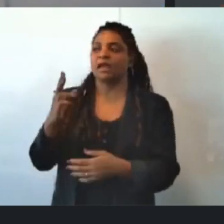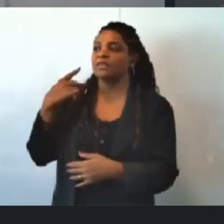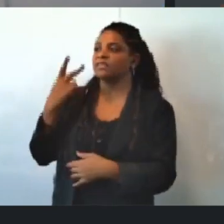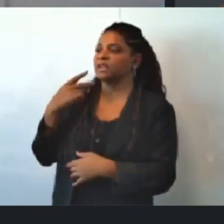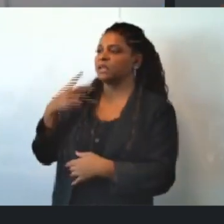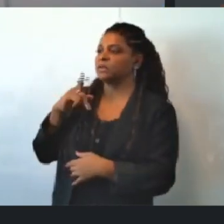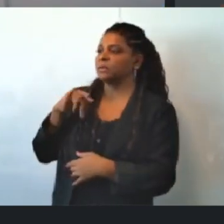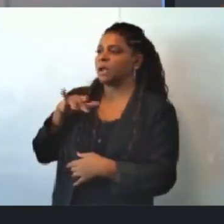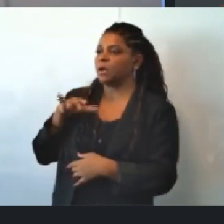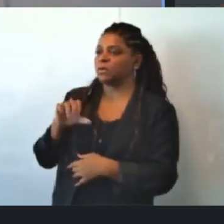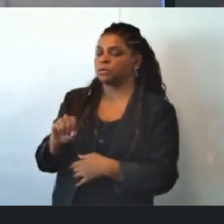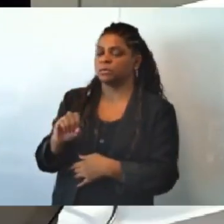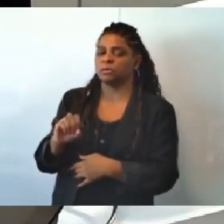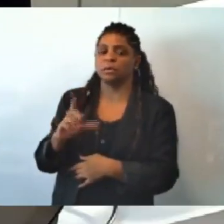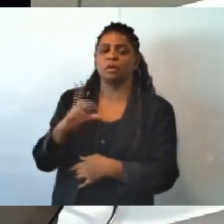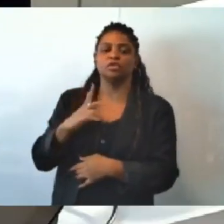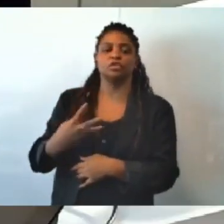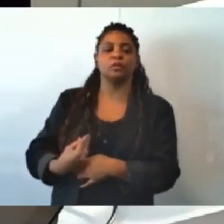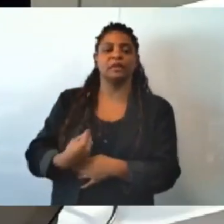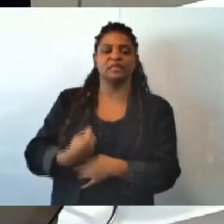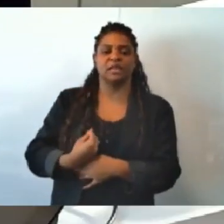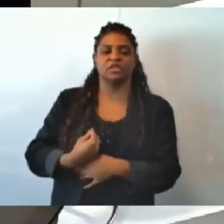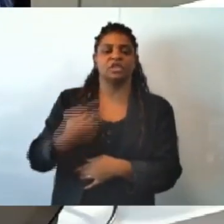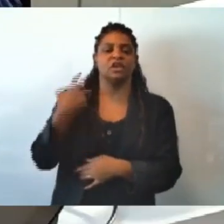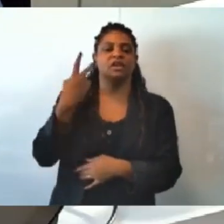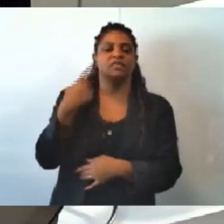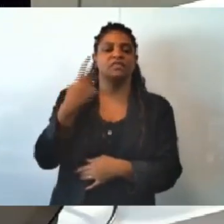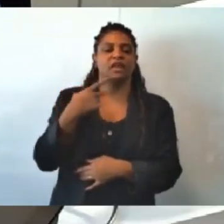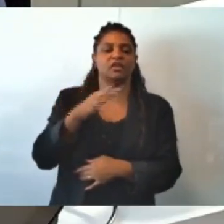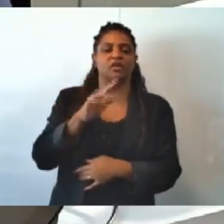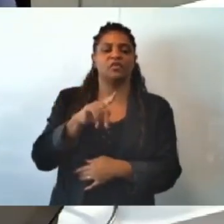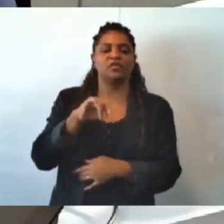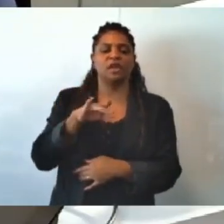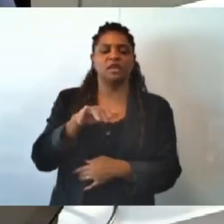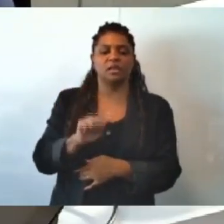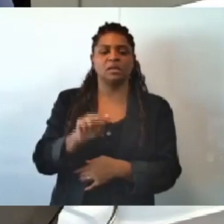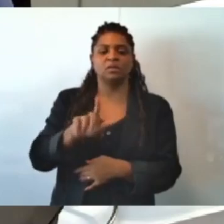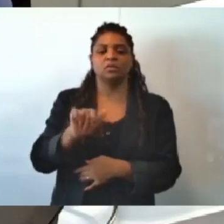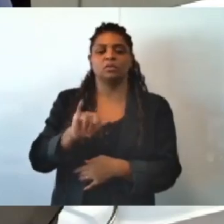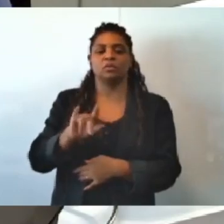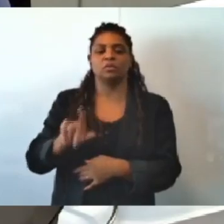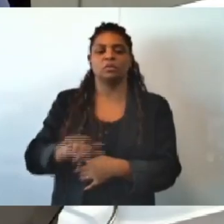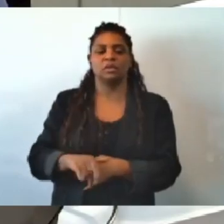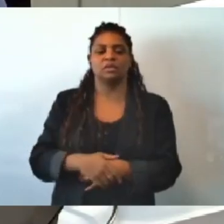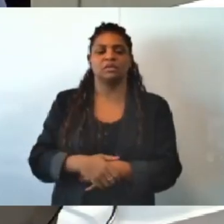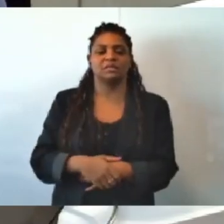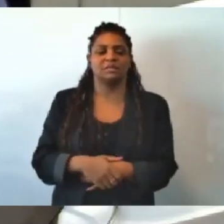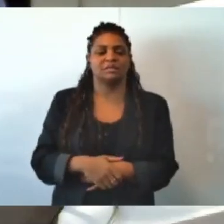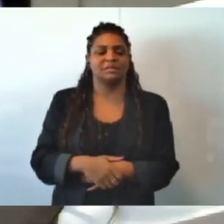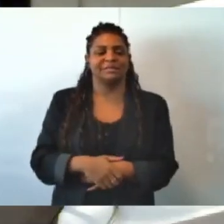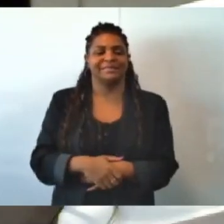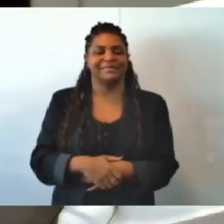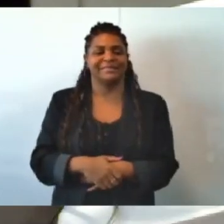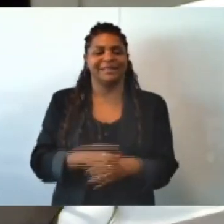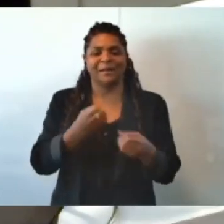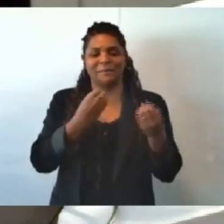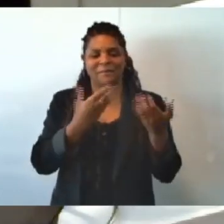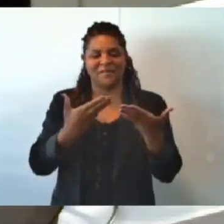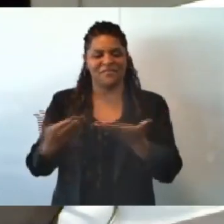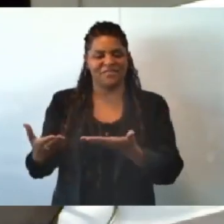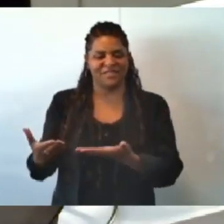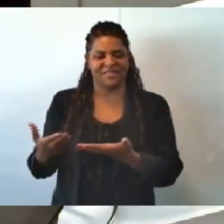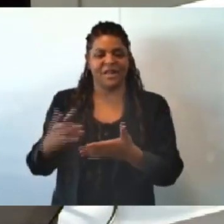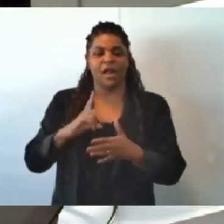aí? Pastor Fernando Luiz. Seja bem-vindo. Okay. Tá ok? Então, de acordo com o